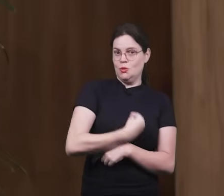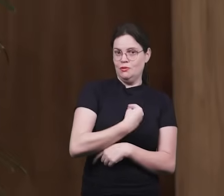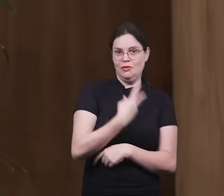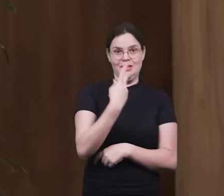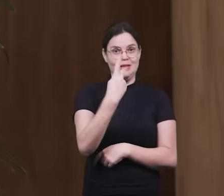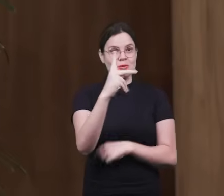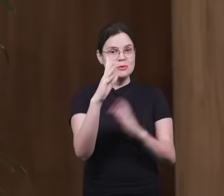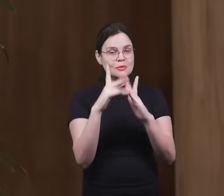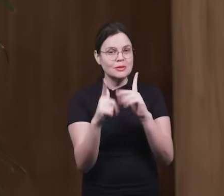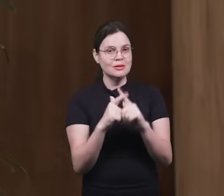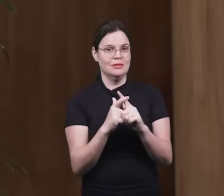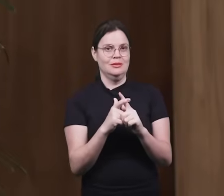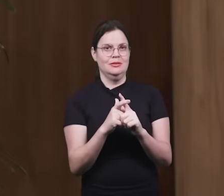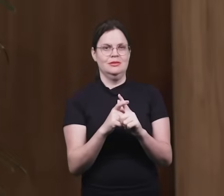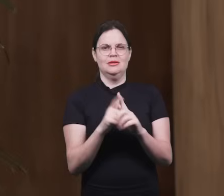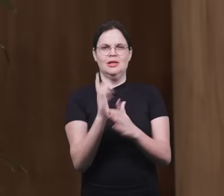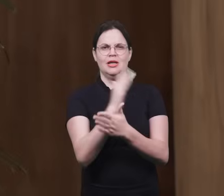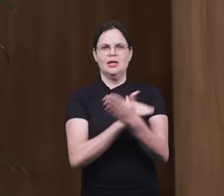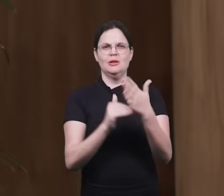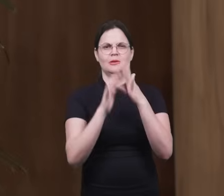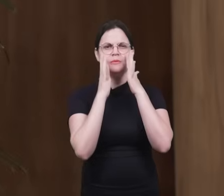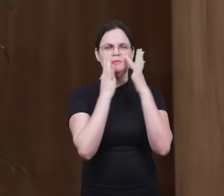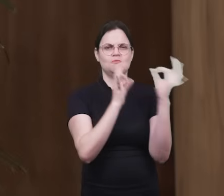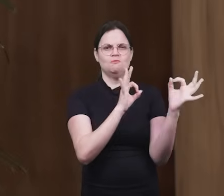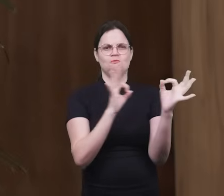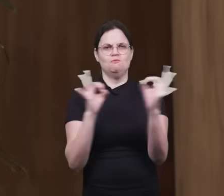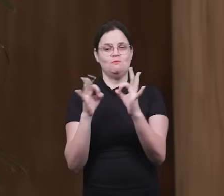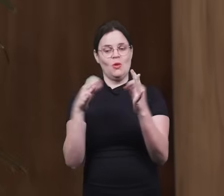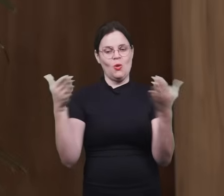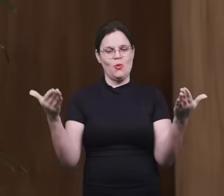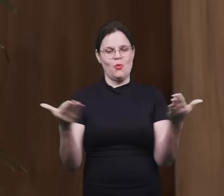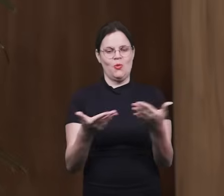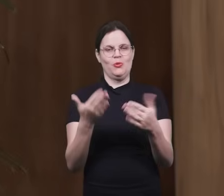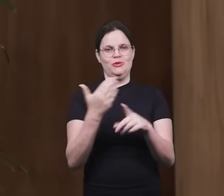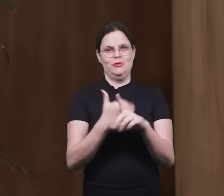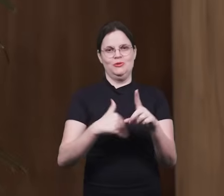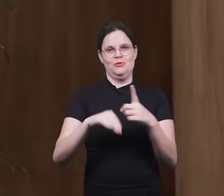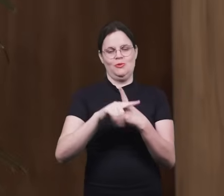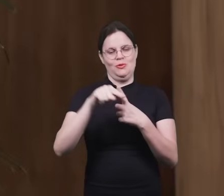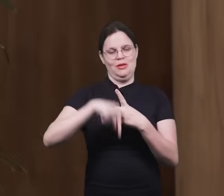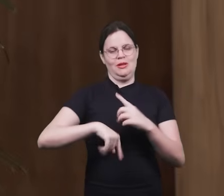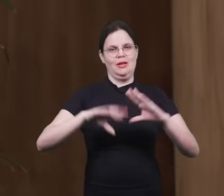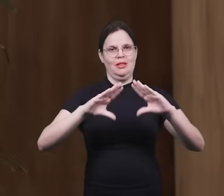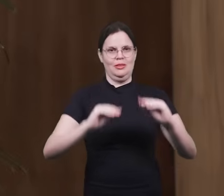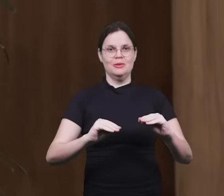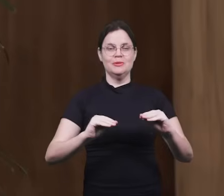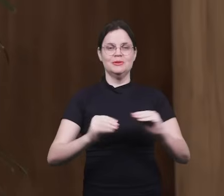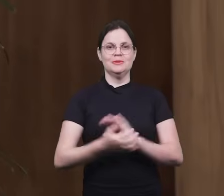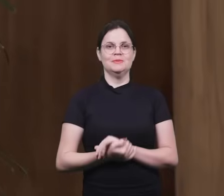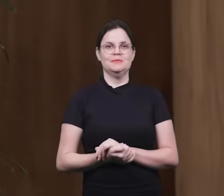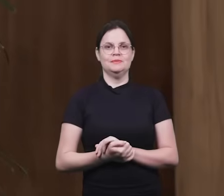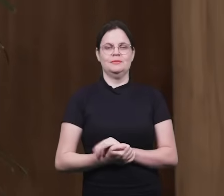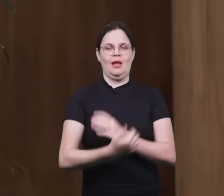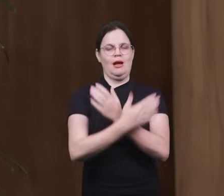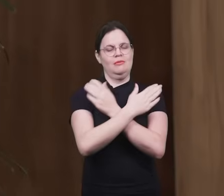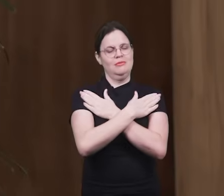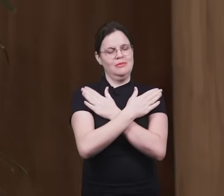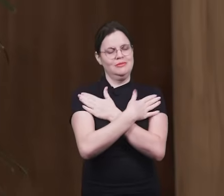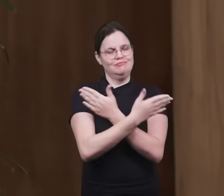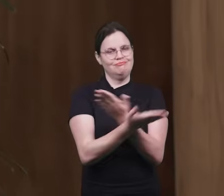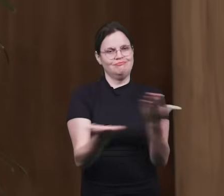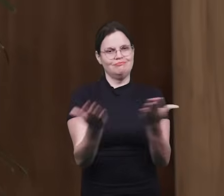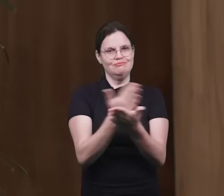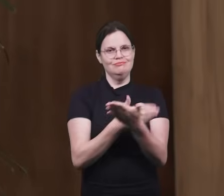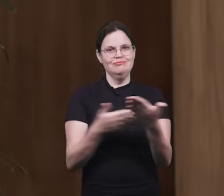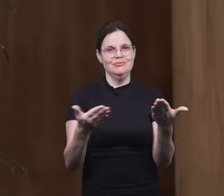nas igrejas, na vida de todos que participam conosco aqui deste programa. Nós queremos deixar um abraço